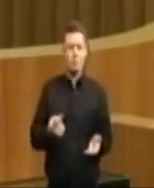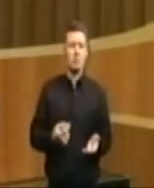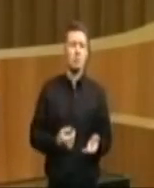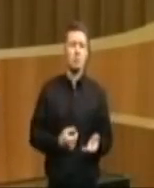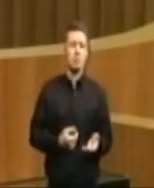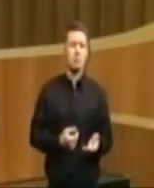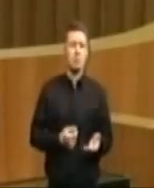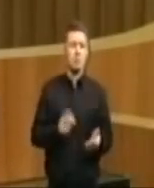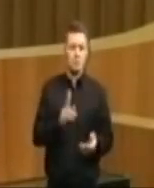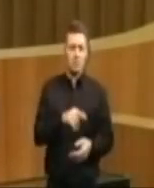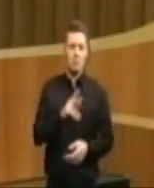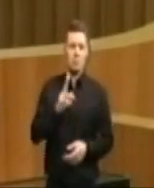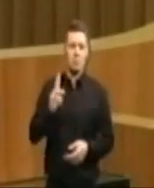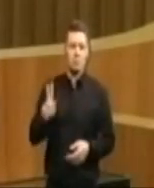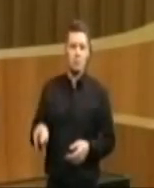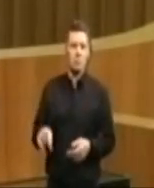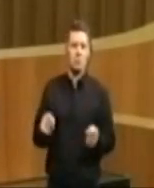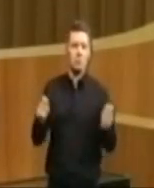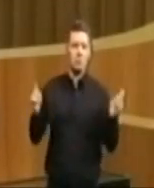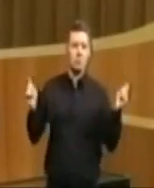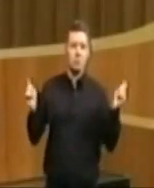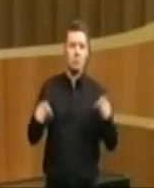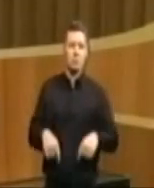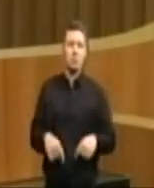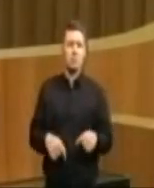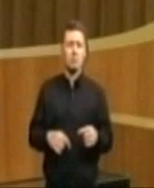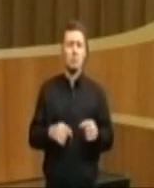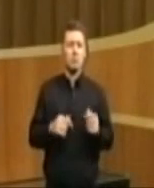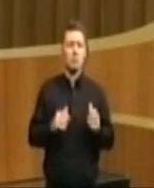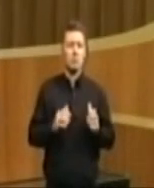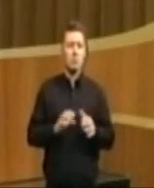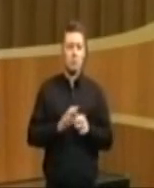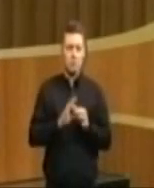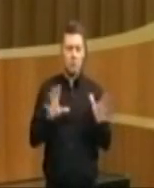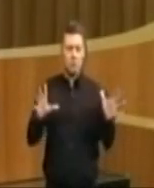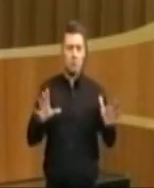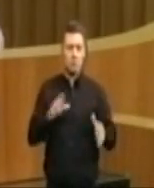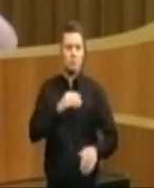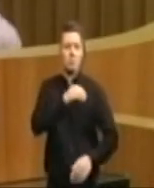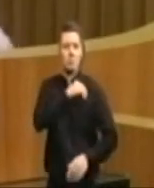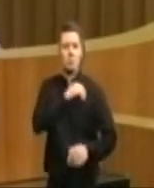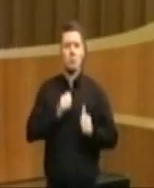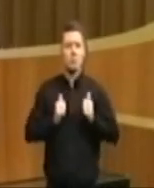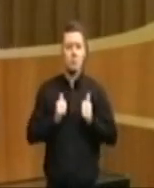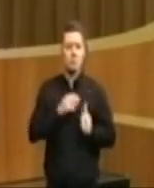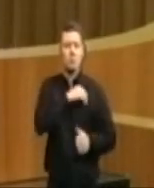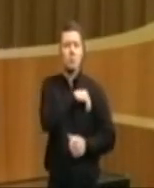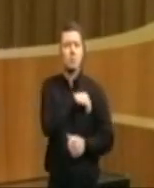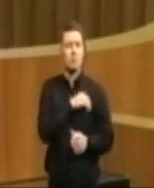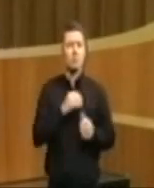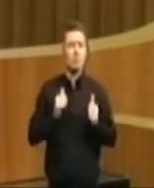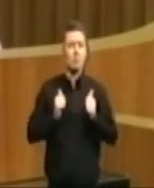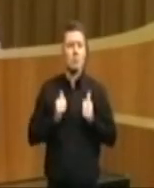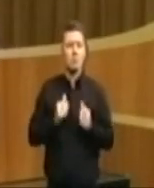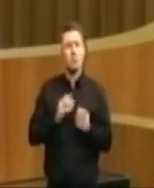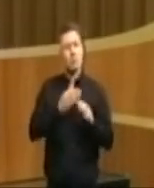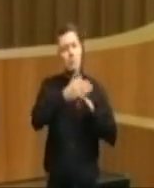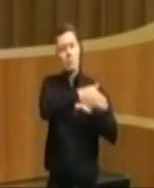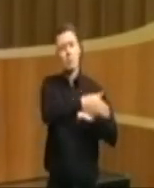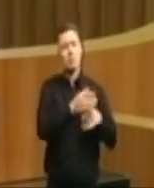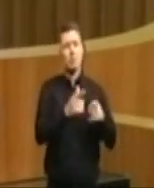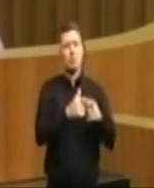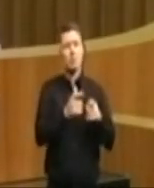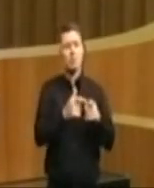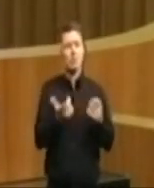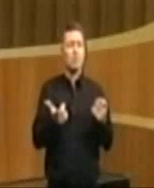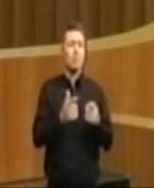elas já preveem que os professores, eles podem tirar licenças remuneradas para realizar um mestrado, para realizar um